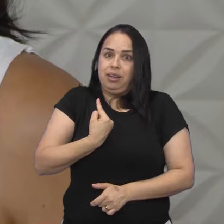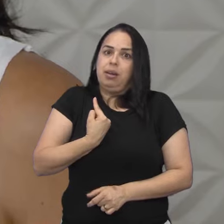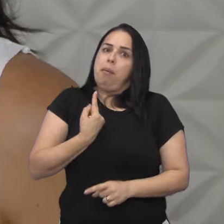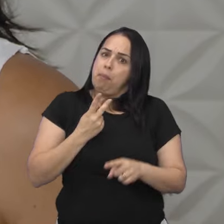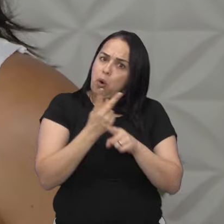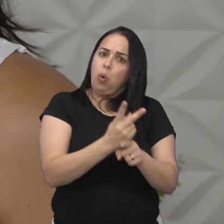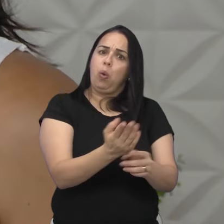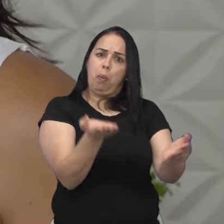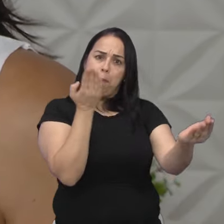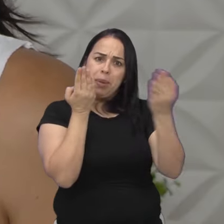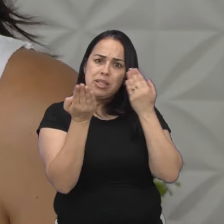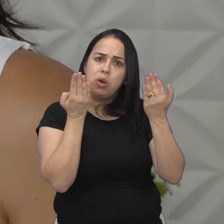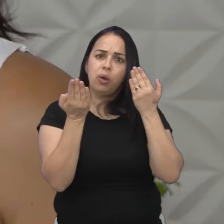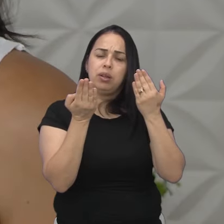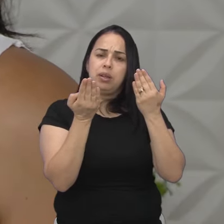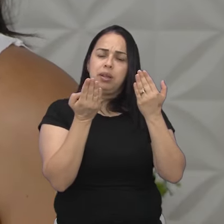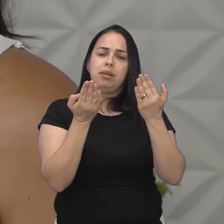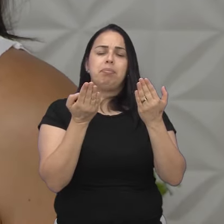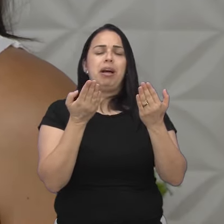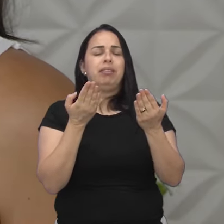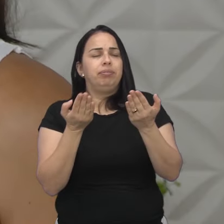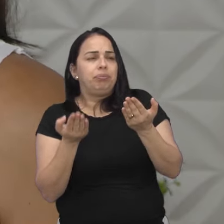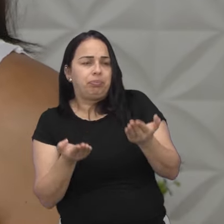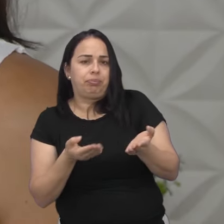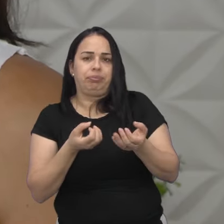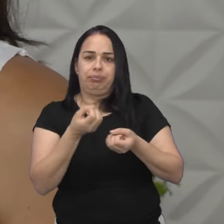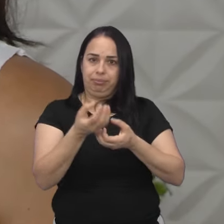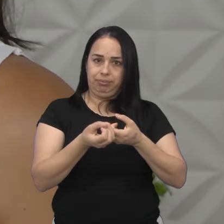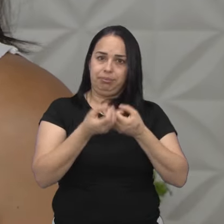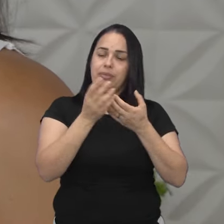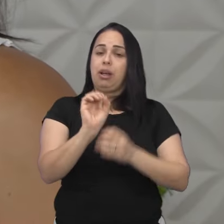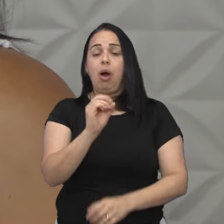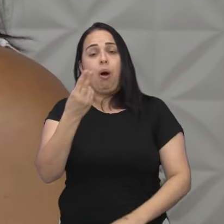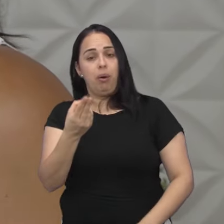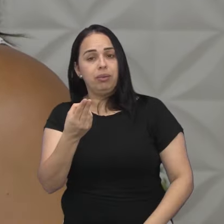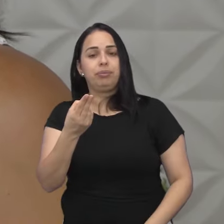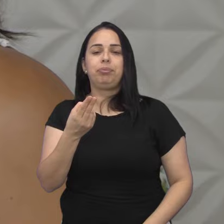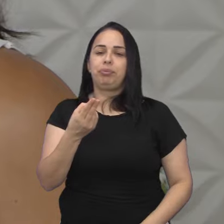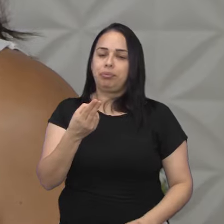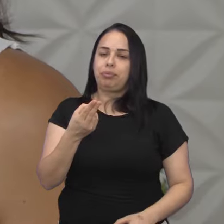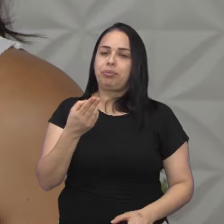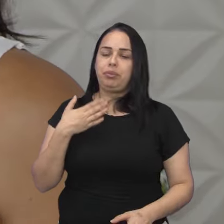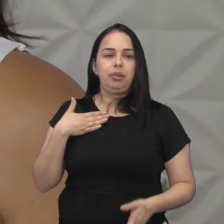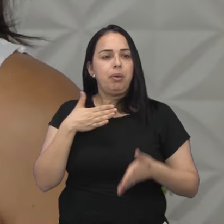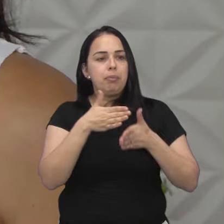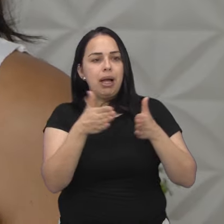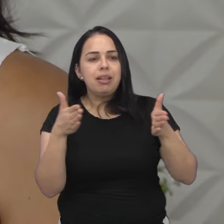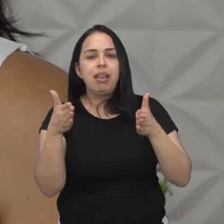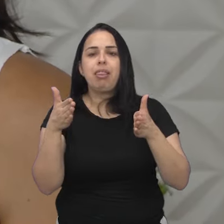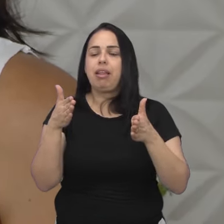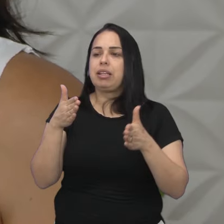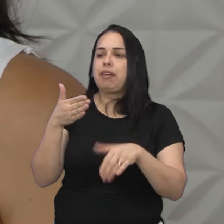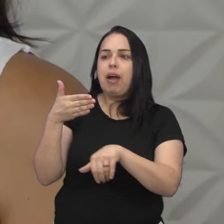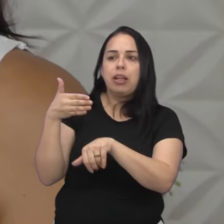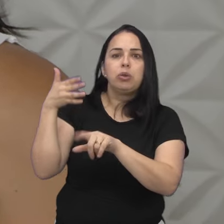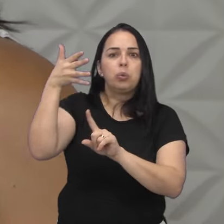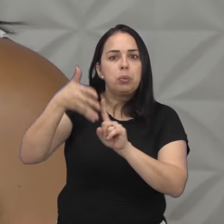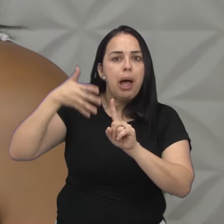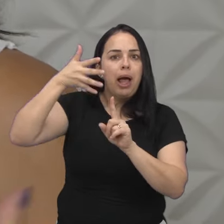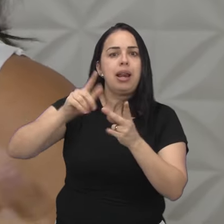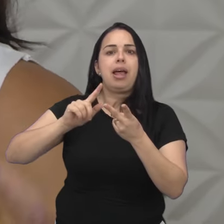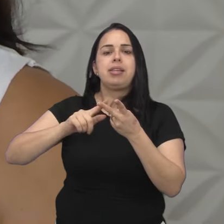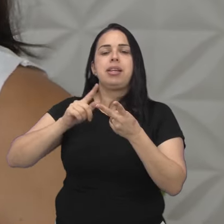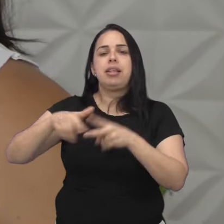sozinho busca ajuda de um psicólogo né para poder fazer uma terapia ou participa também de de ambientes onde tem